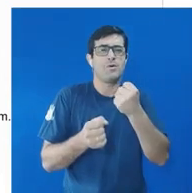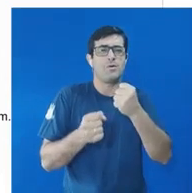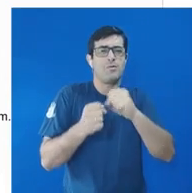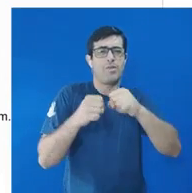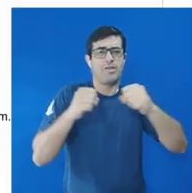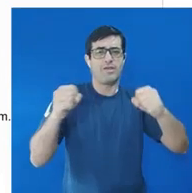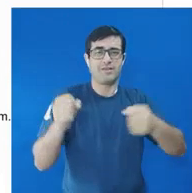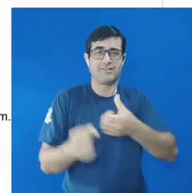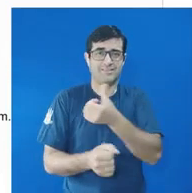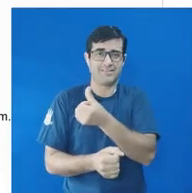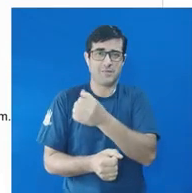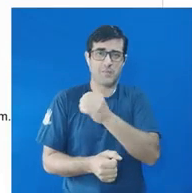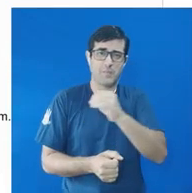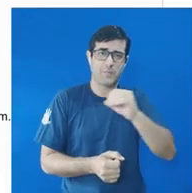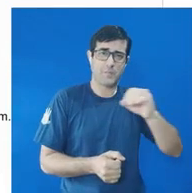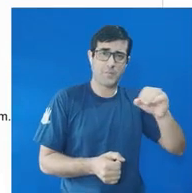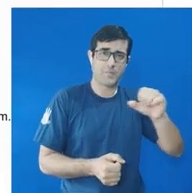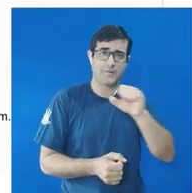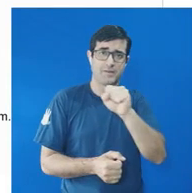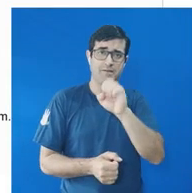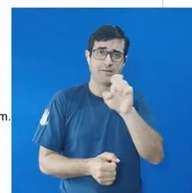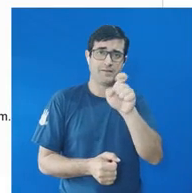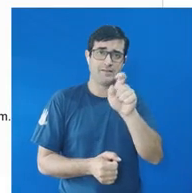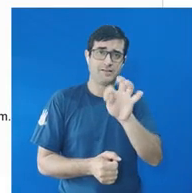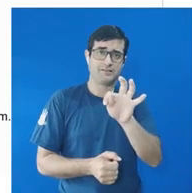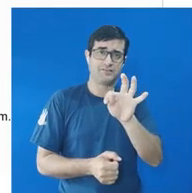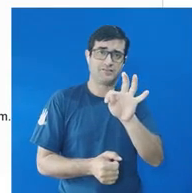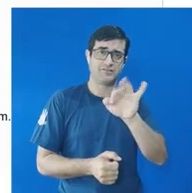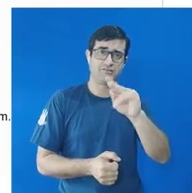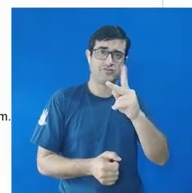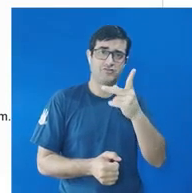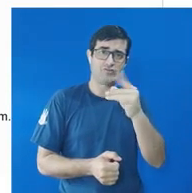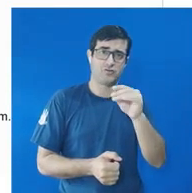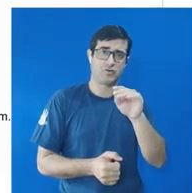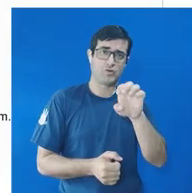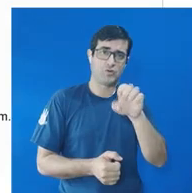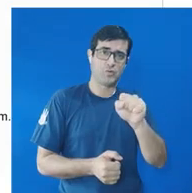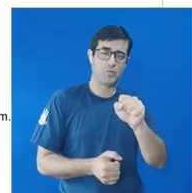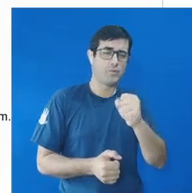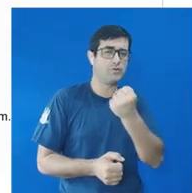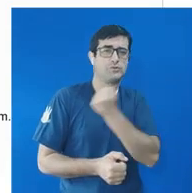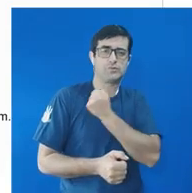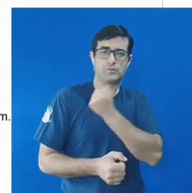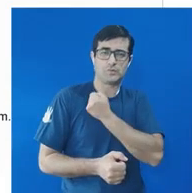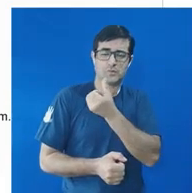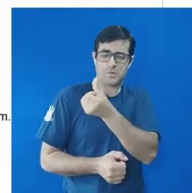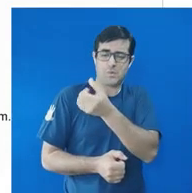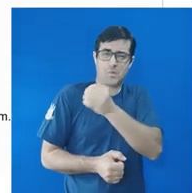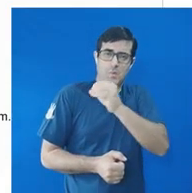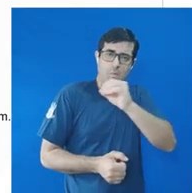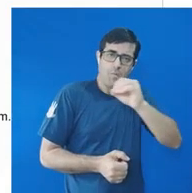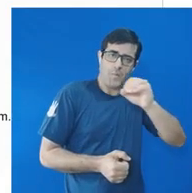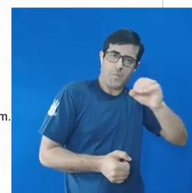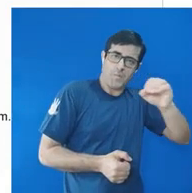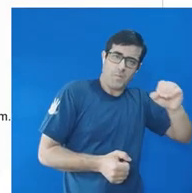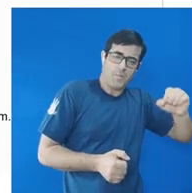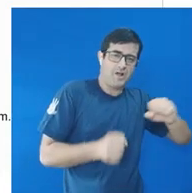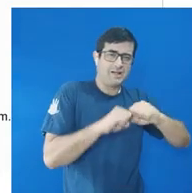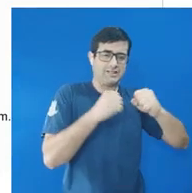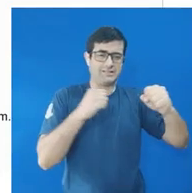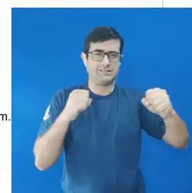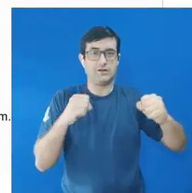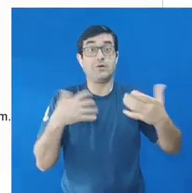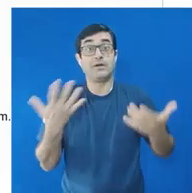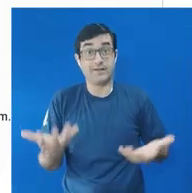São 602 septilhões de moléculas. Ou seja, é um número muito grande, por isso vezes